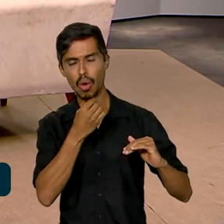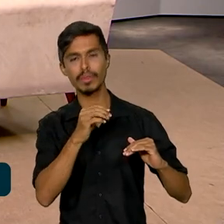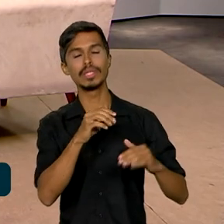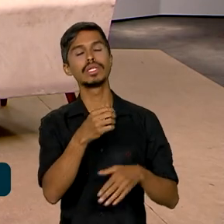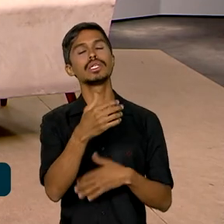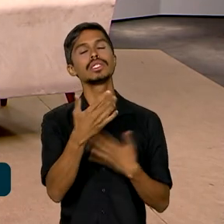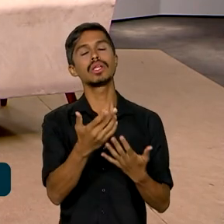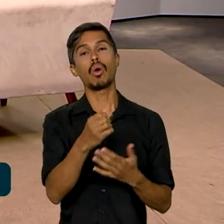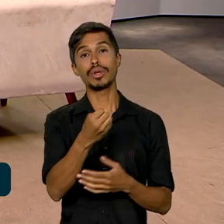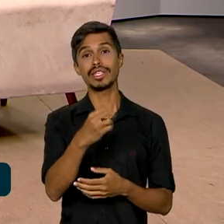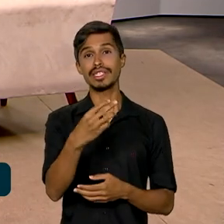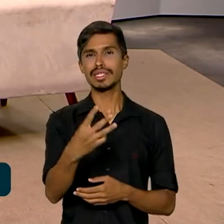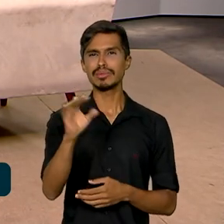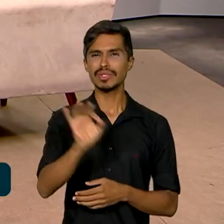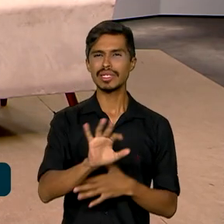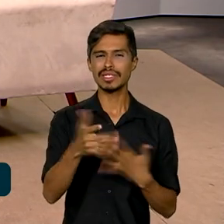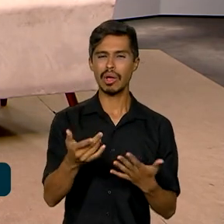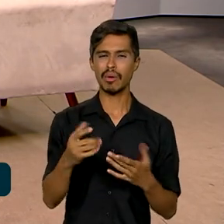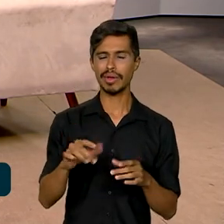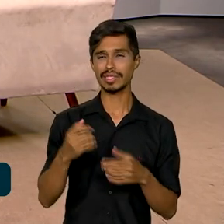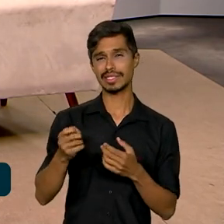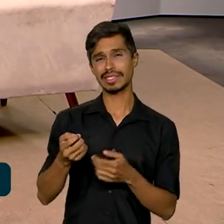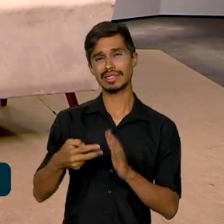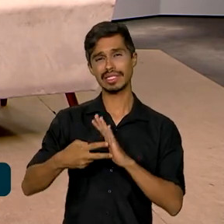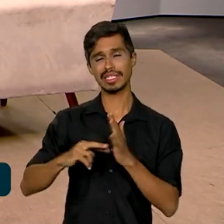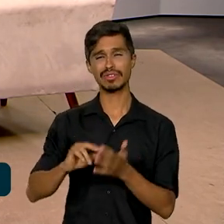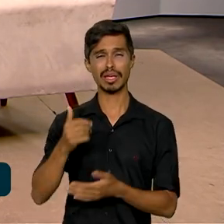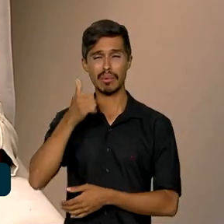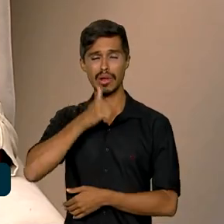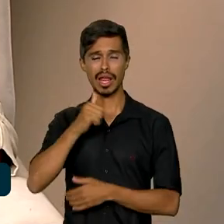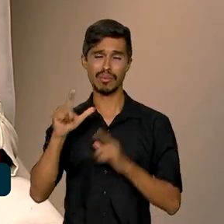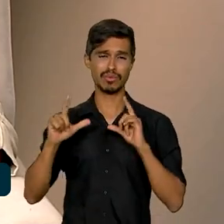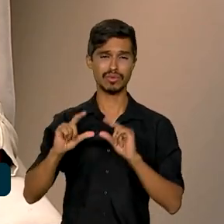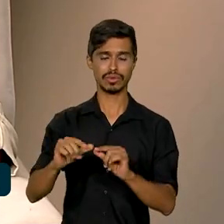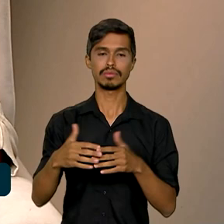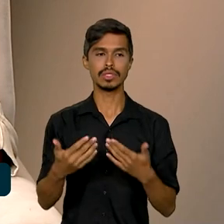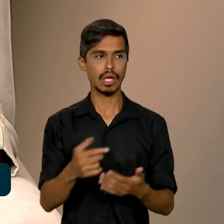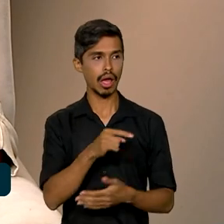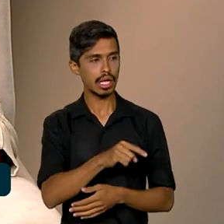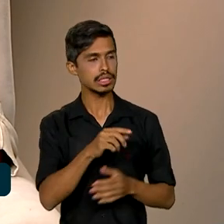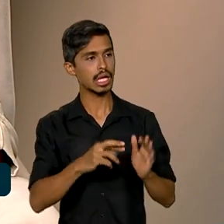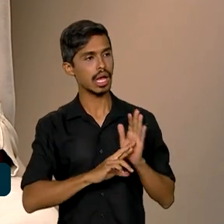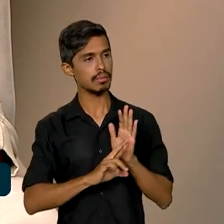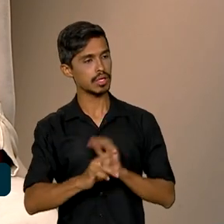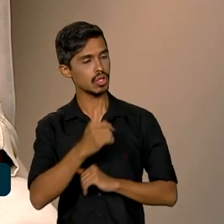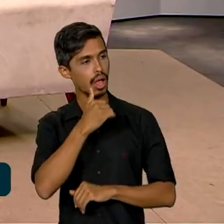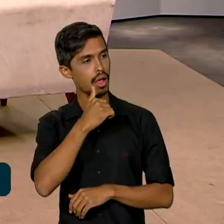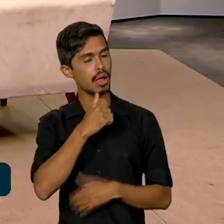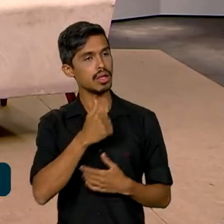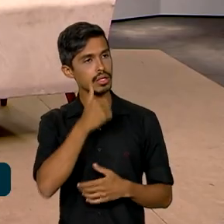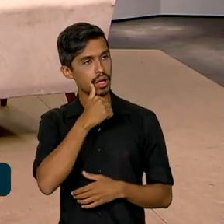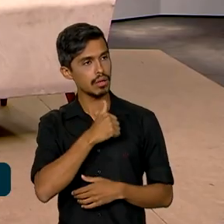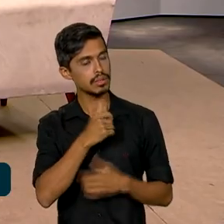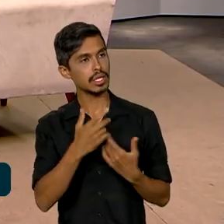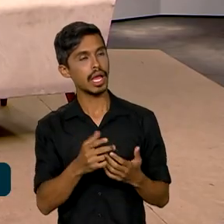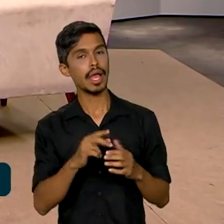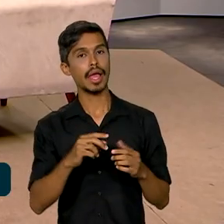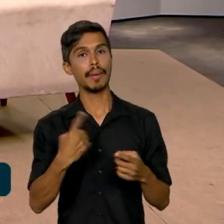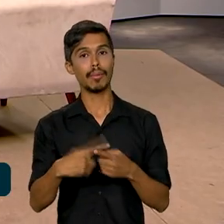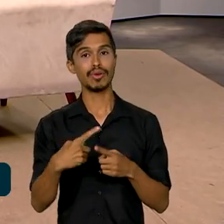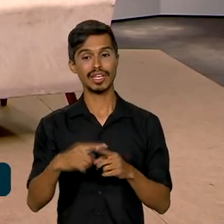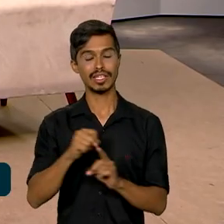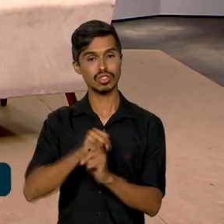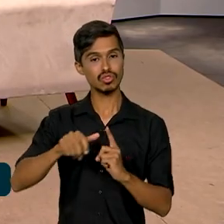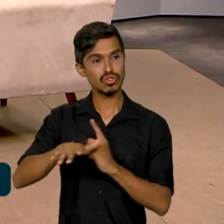de poder político e decisão no nosso país. Aliás, a representatividade política no país é um reflexo dessa